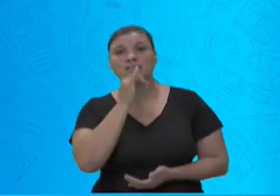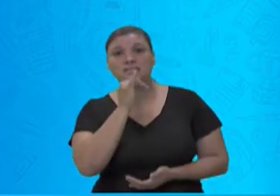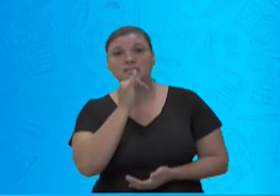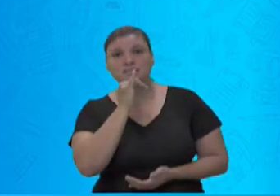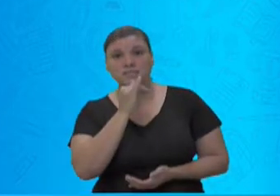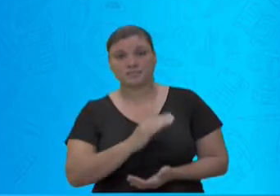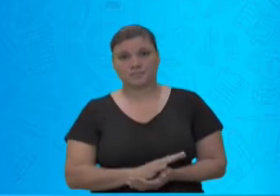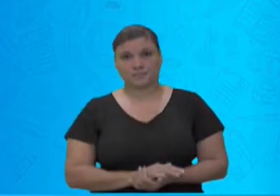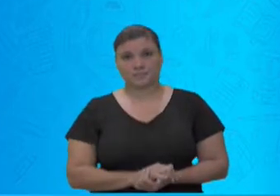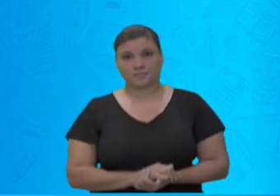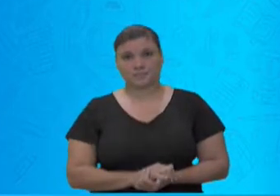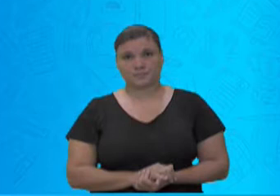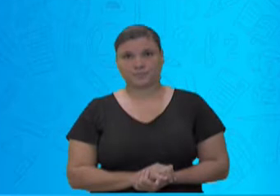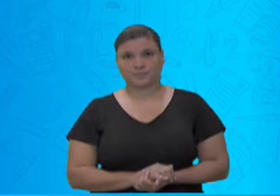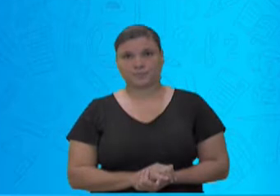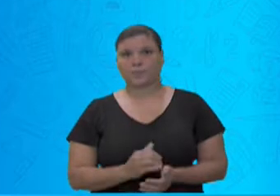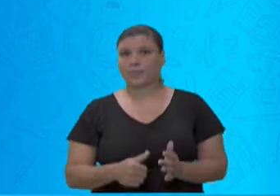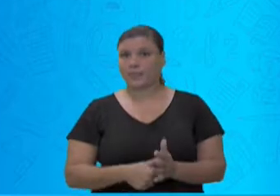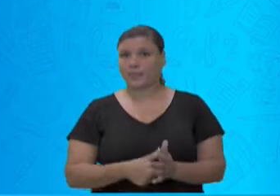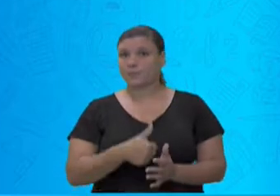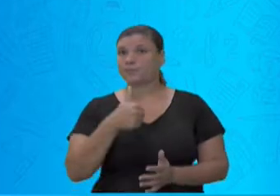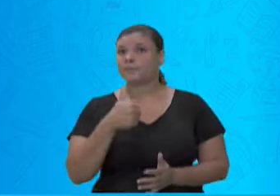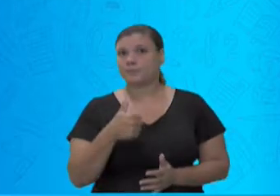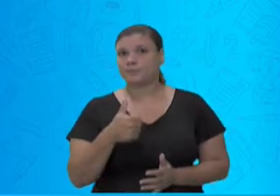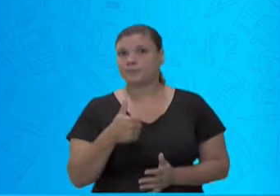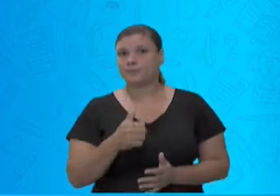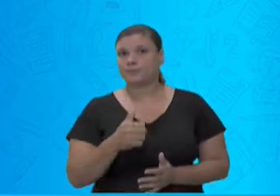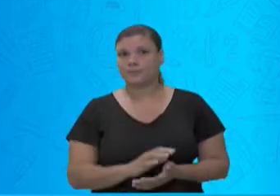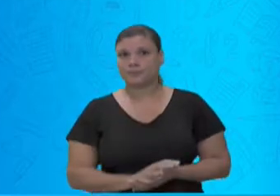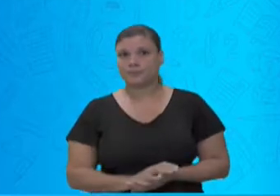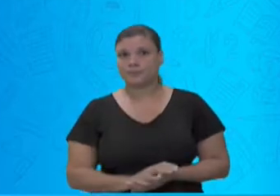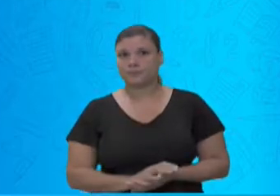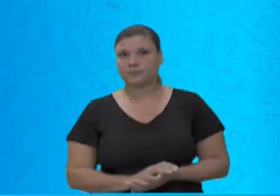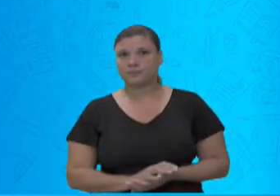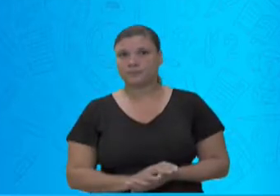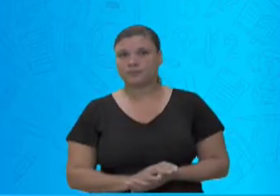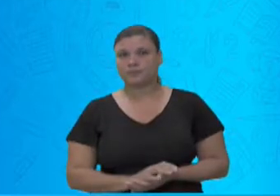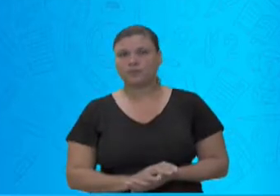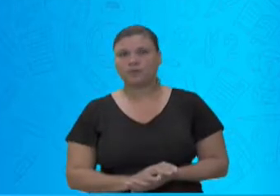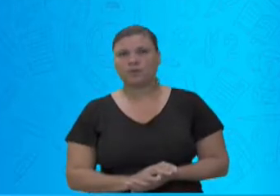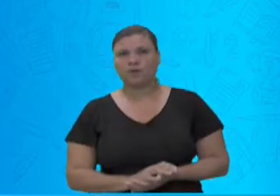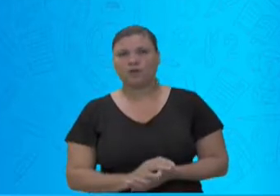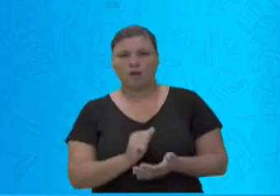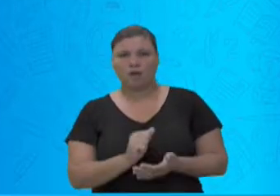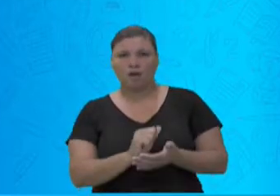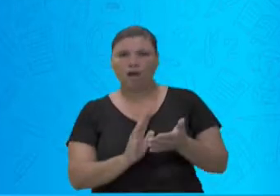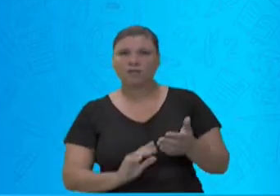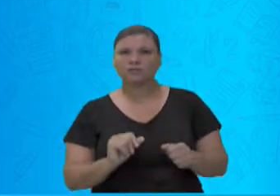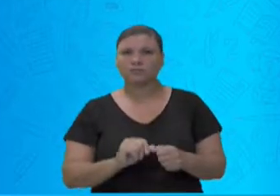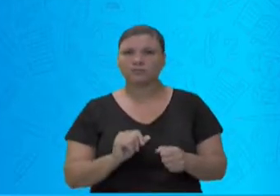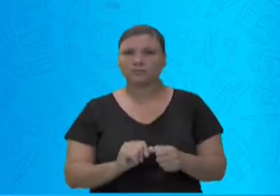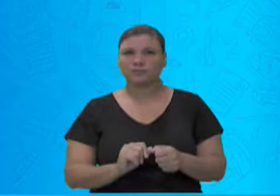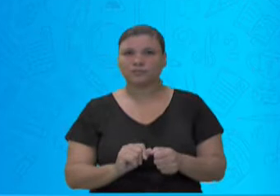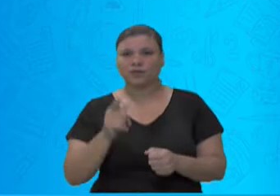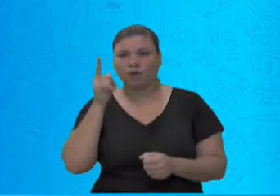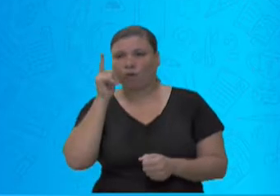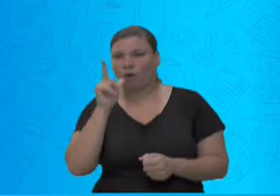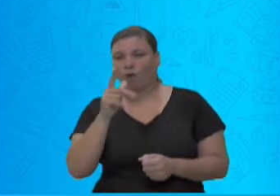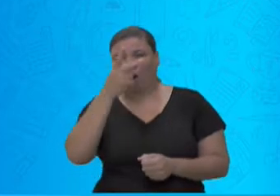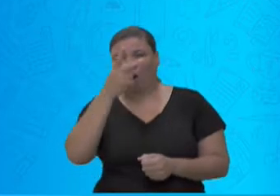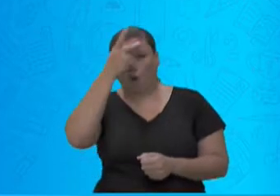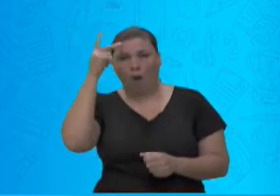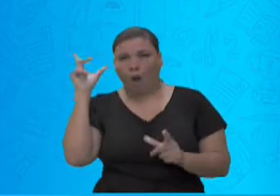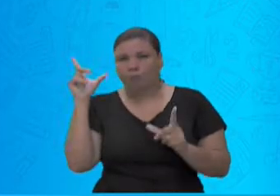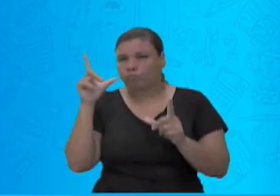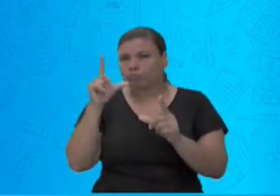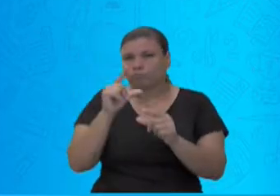Exemplos. Exemplo 1. Poucas pessoas conseguem realizar essa tarefa.